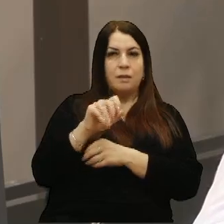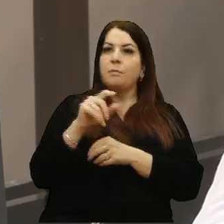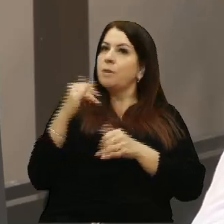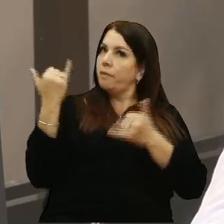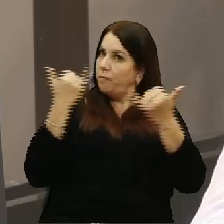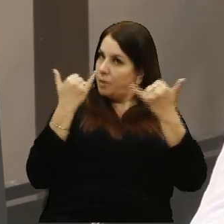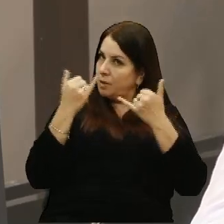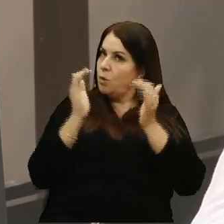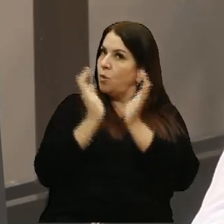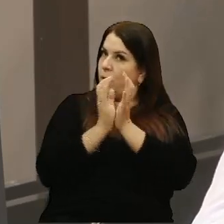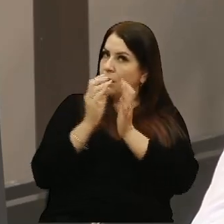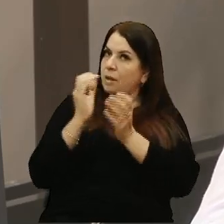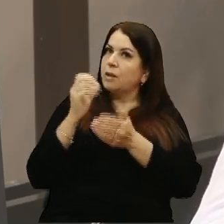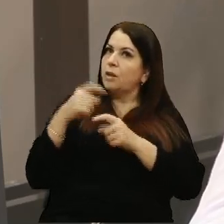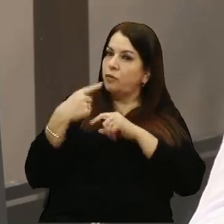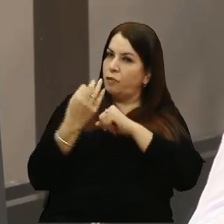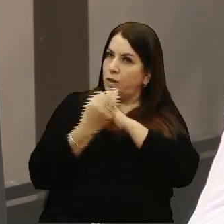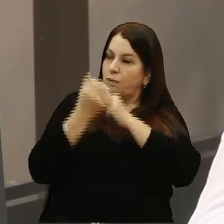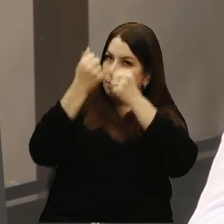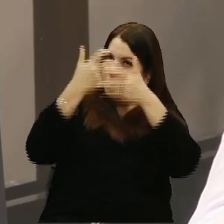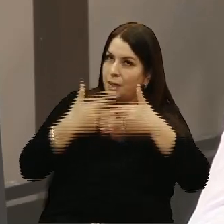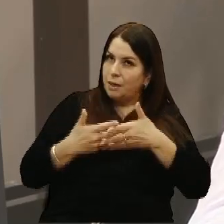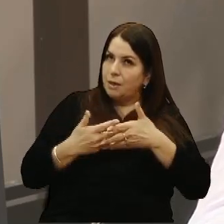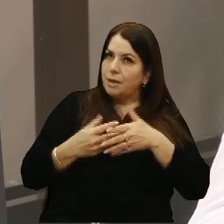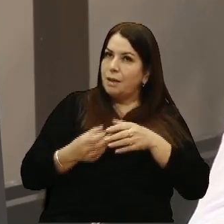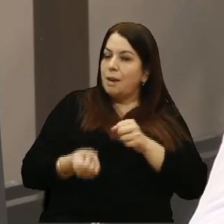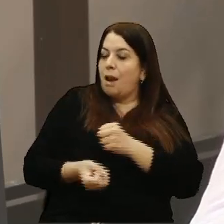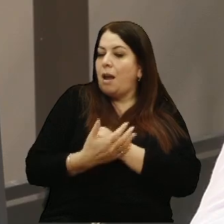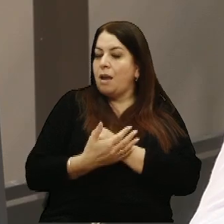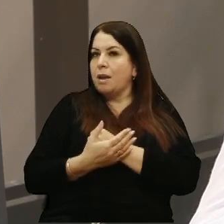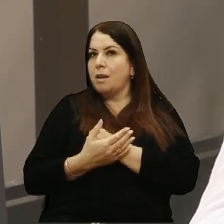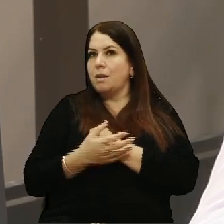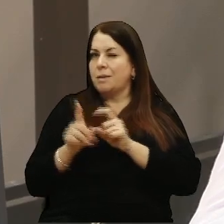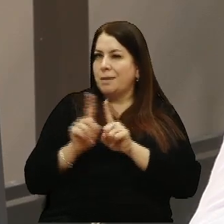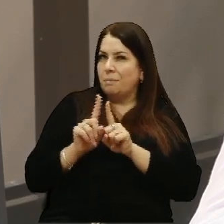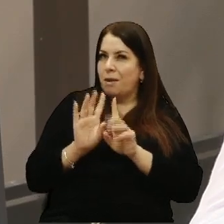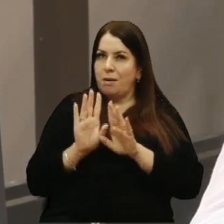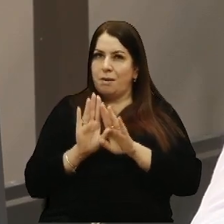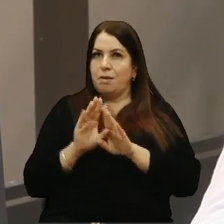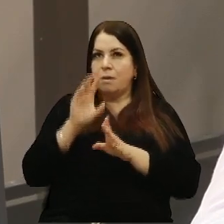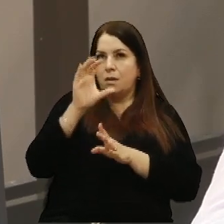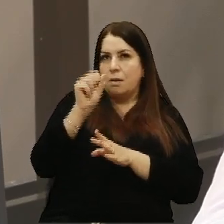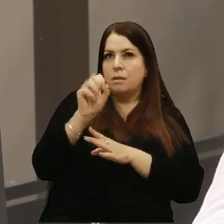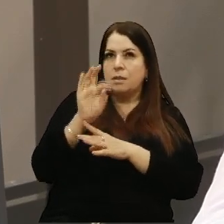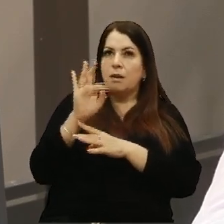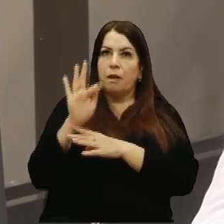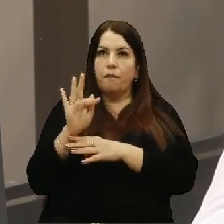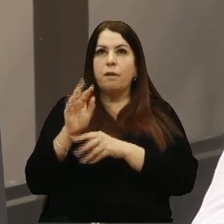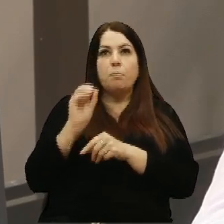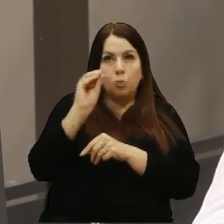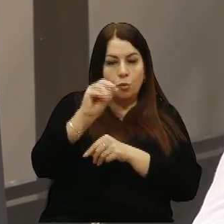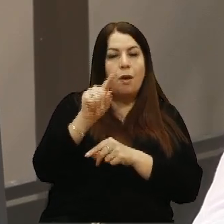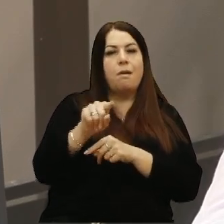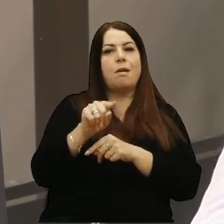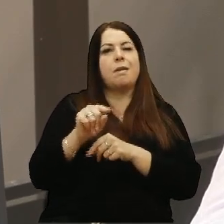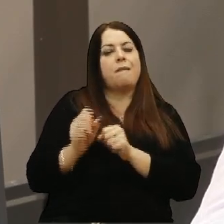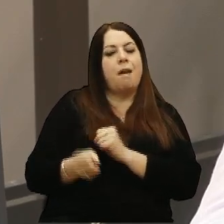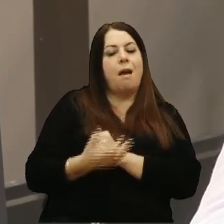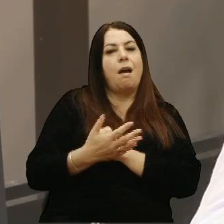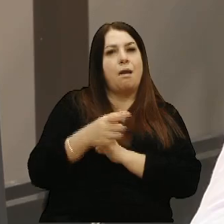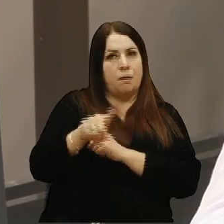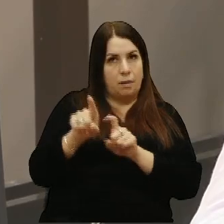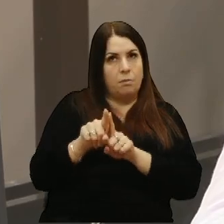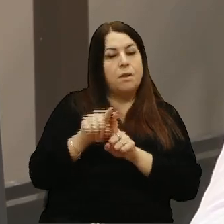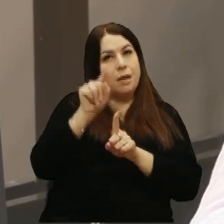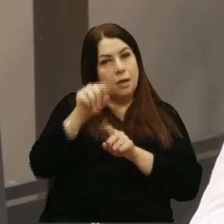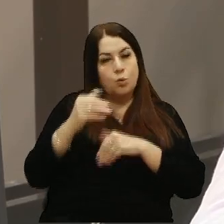seu colega é advogado, ele vai explicar que eles deram um migué ali do CEP, eles deram um miguezinho com o STF ali, de quem colocou eles lá mesmo, e eles deram um miguezinho, e